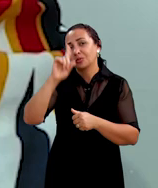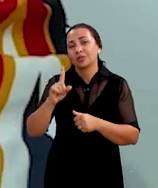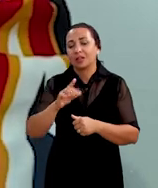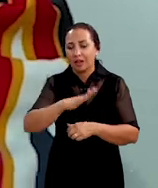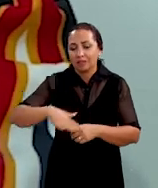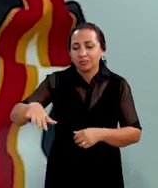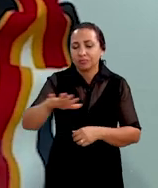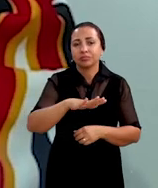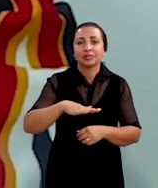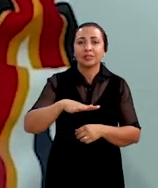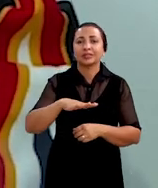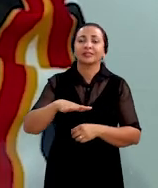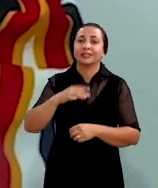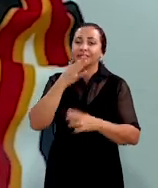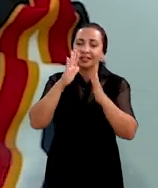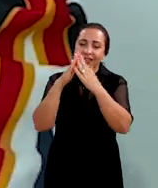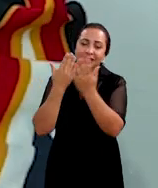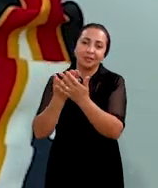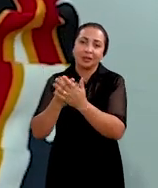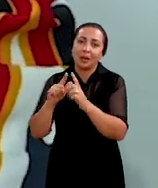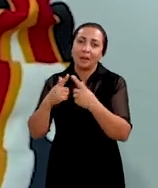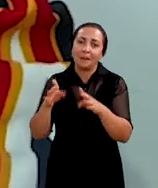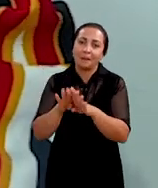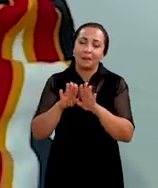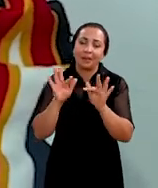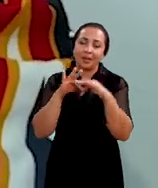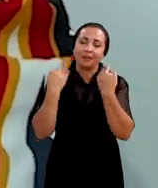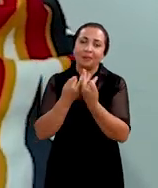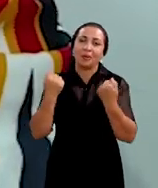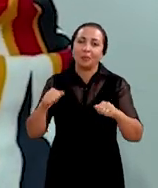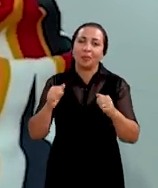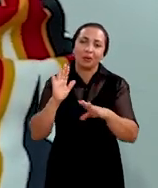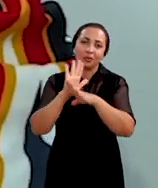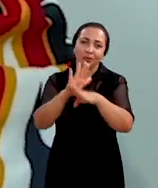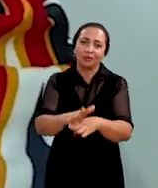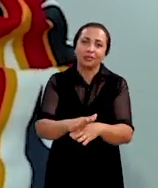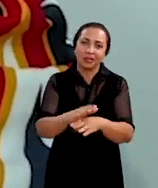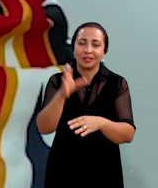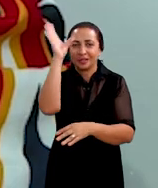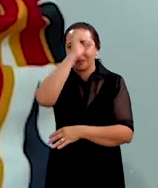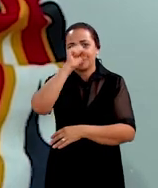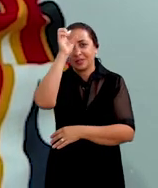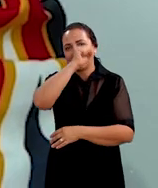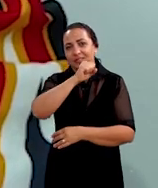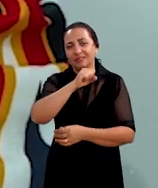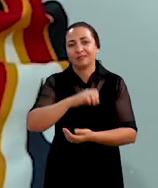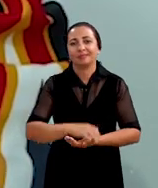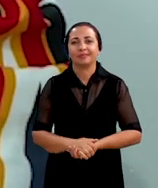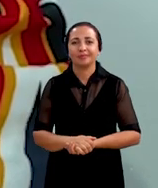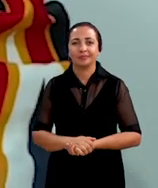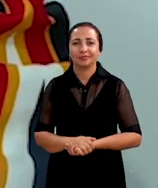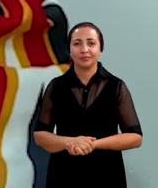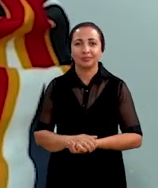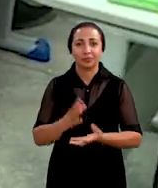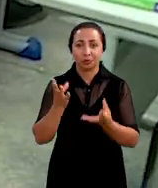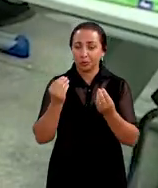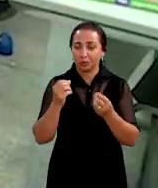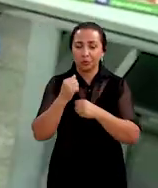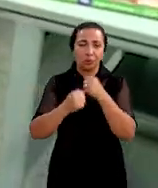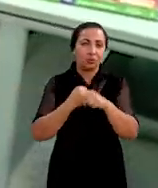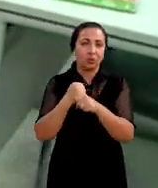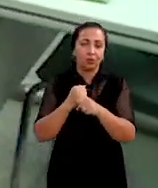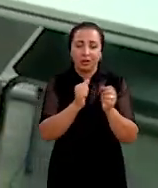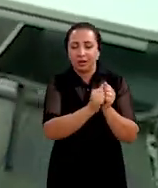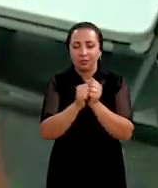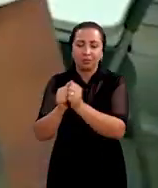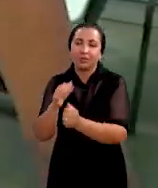desenvolvidas não somente no ambiente da escola, mas também no que a família pode proporcionar para elas em termos de aprendizagem. Com